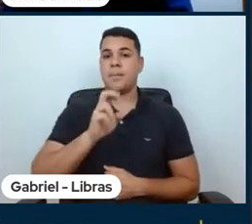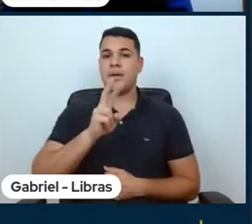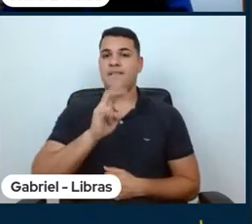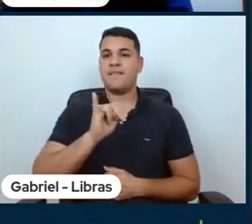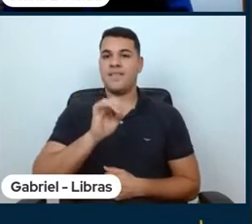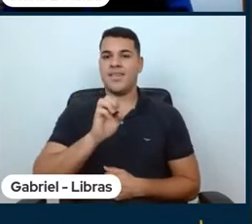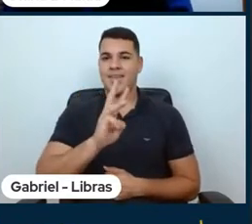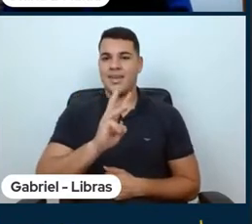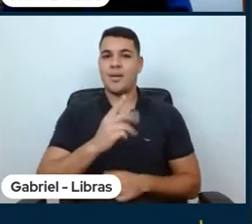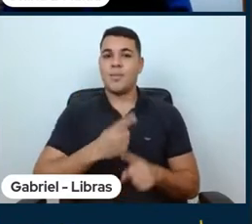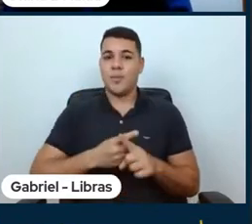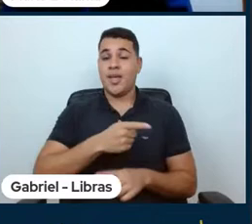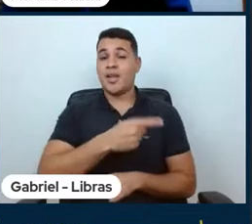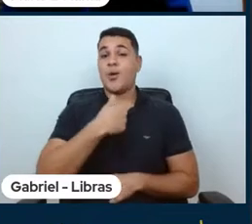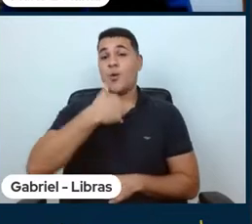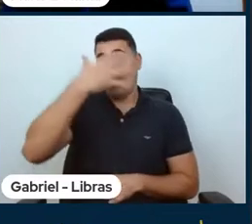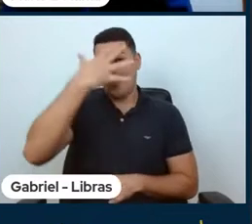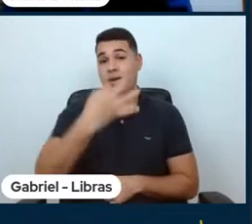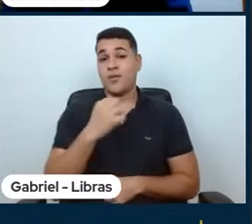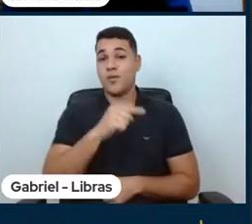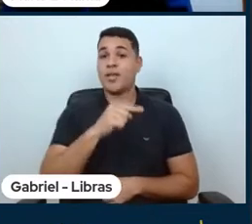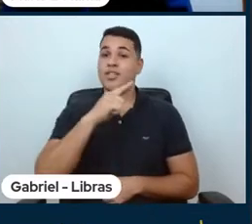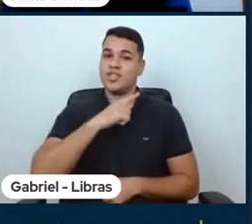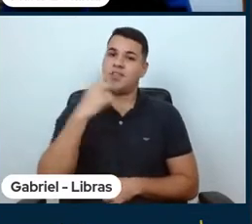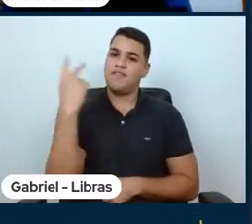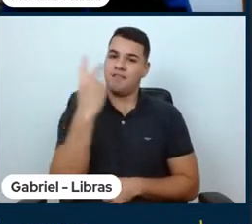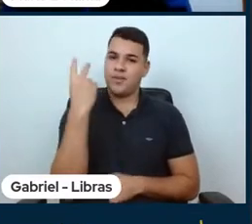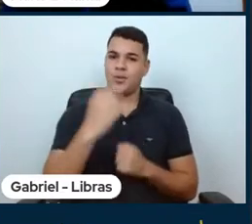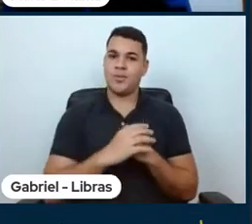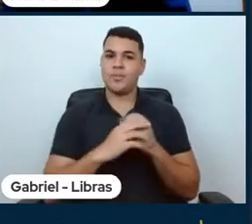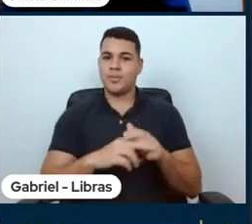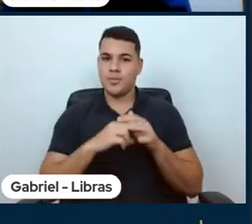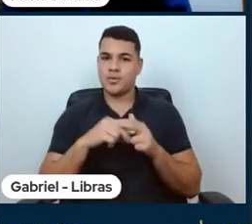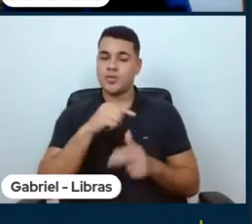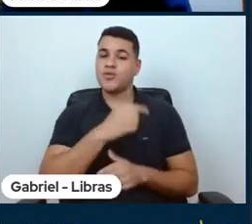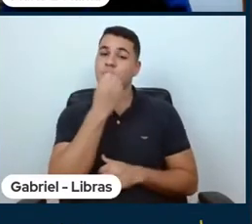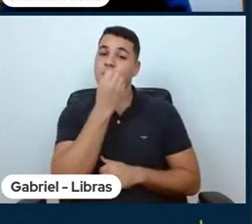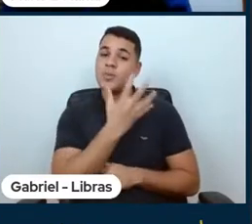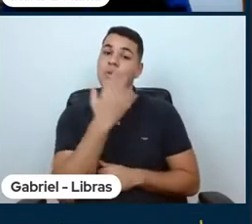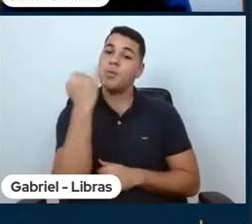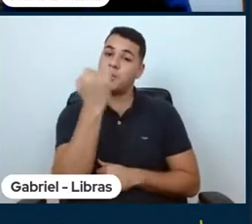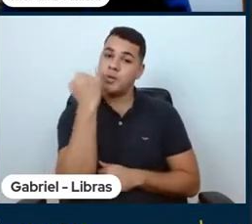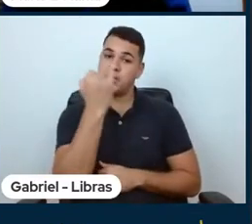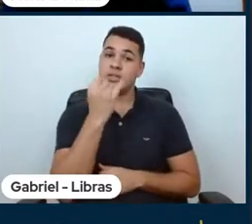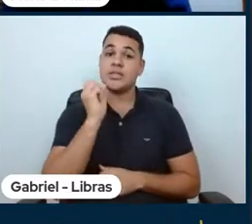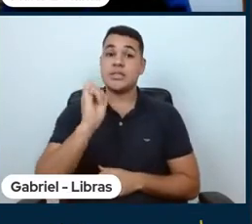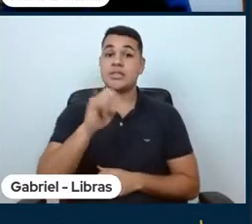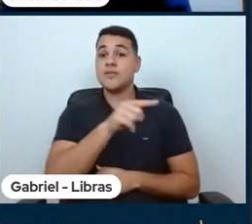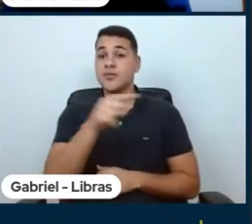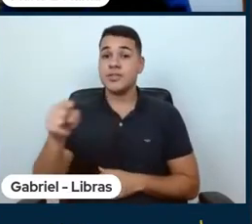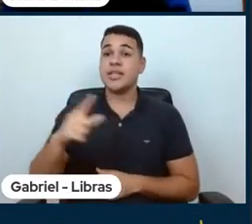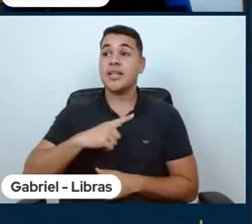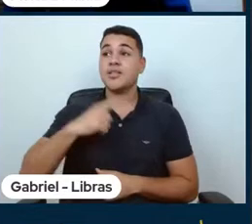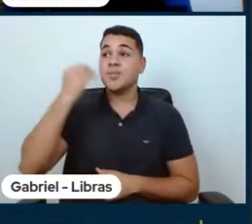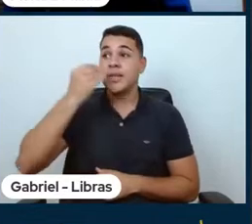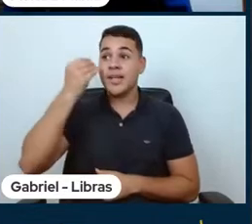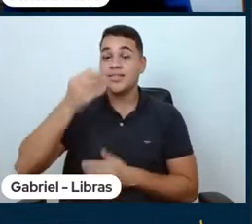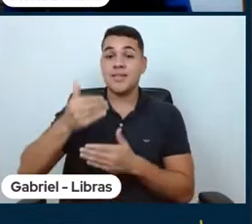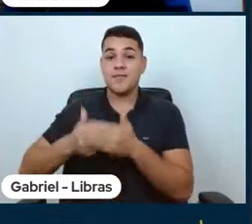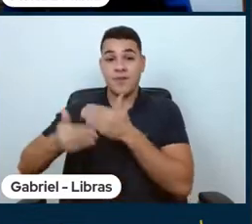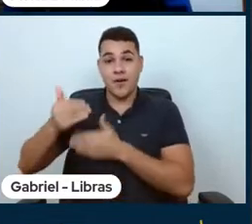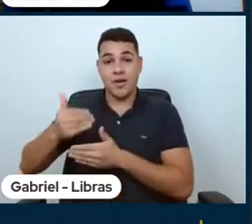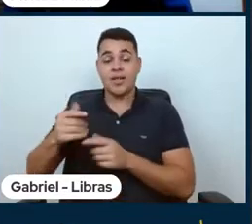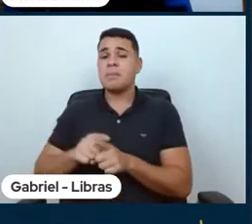estava entendendo que ela tinha valor. Então, eu acho que isso foi muito importante. E quem tem experiência prévia, e quem